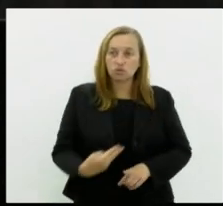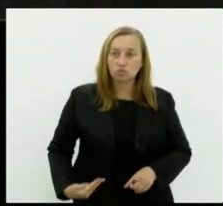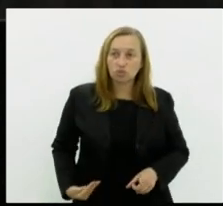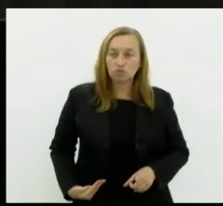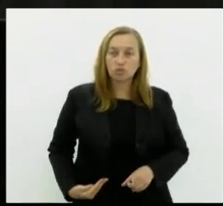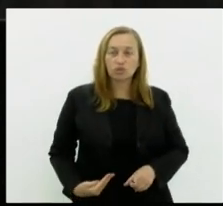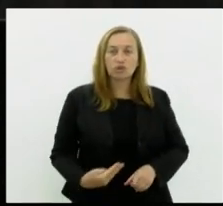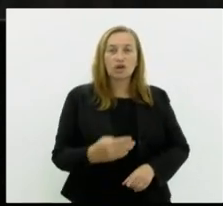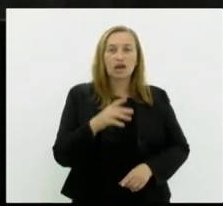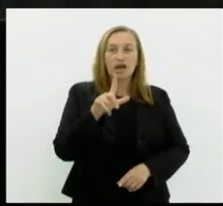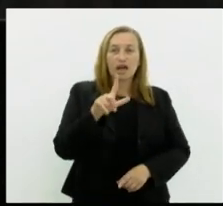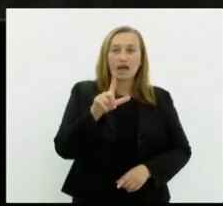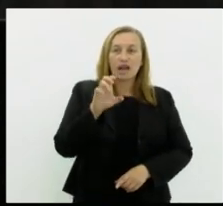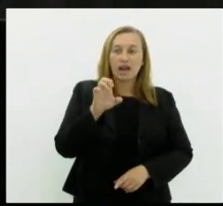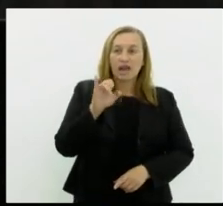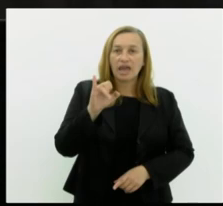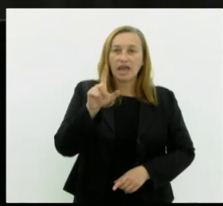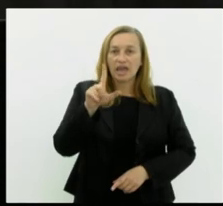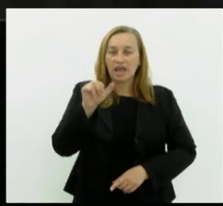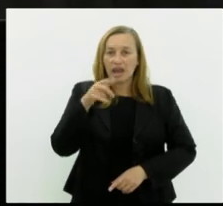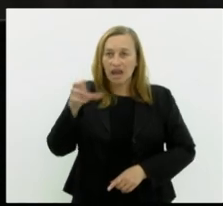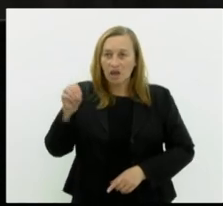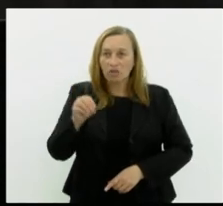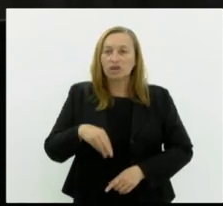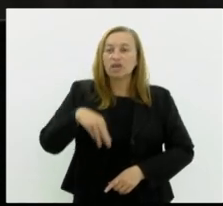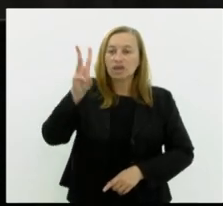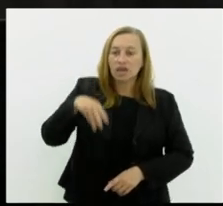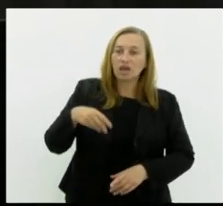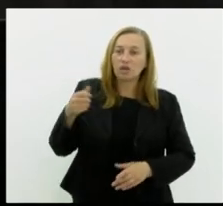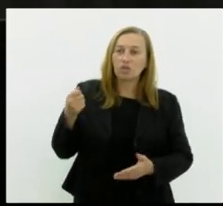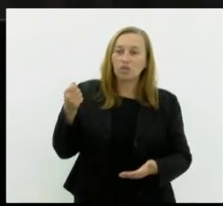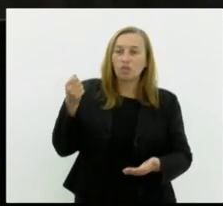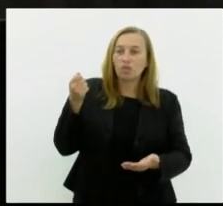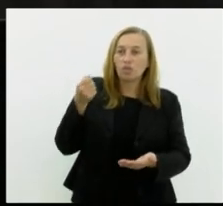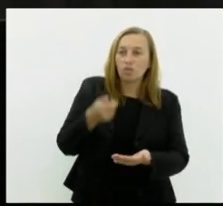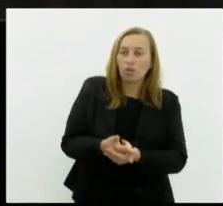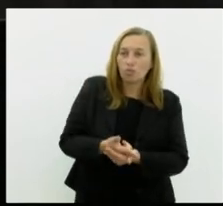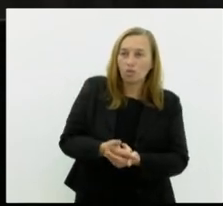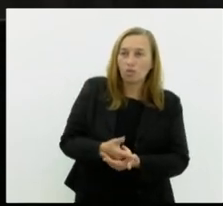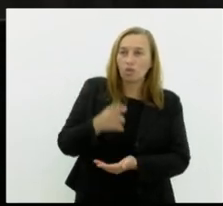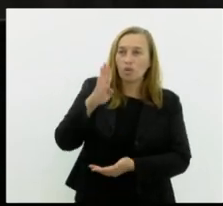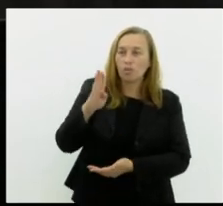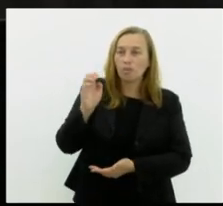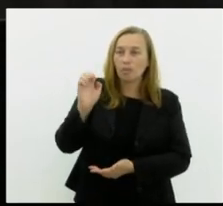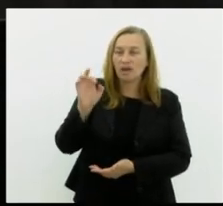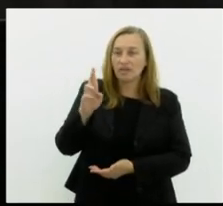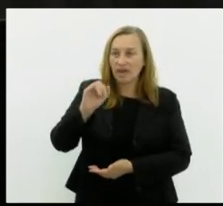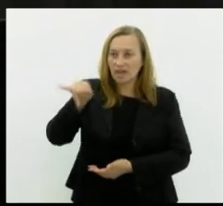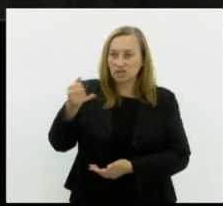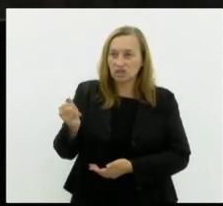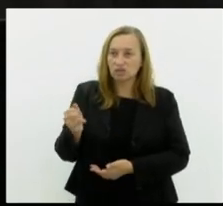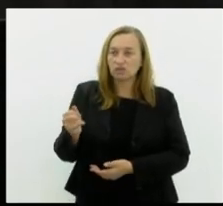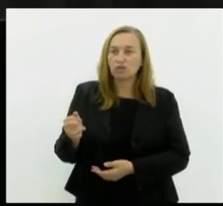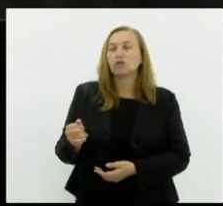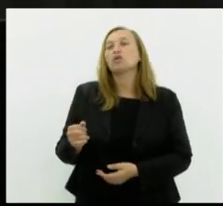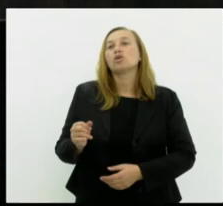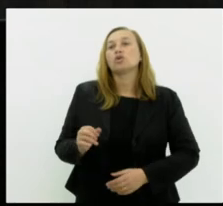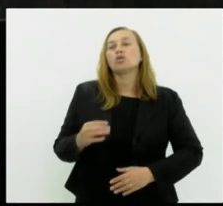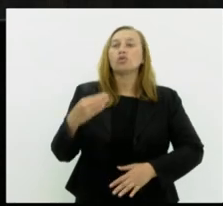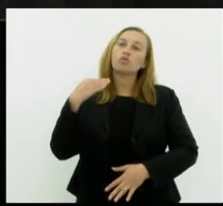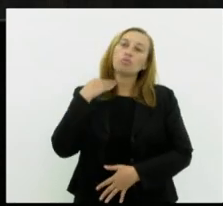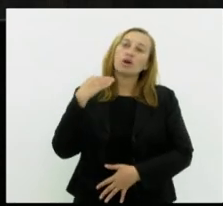leilão. E quem comprou o Banerje foi o Itaú. Bom, dito